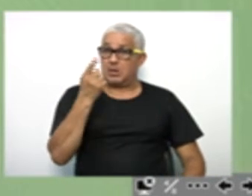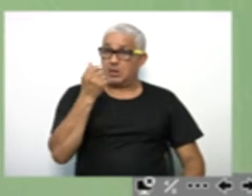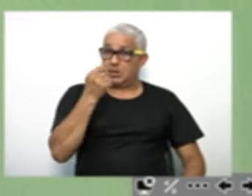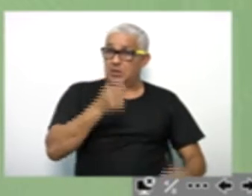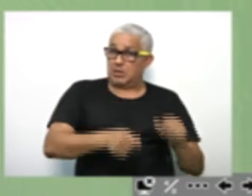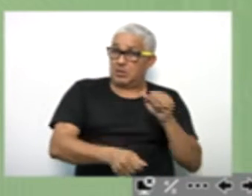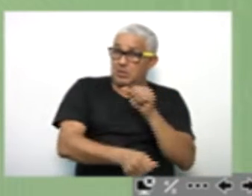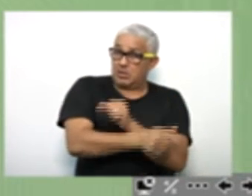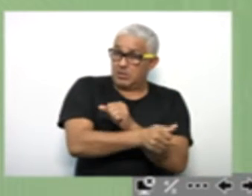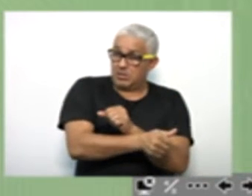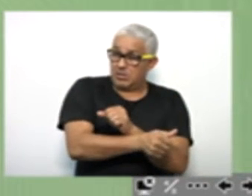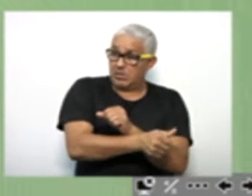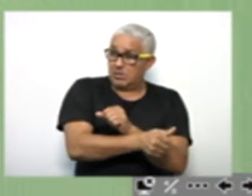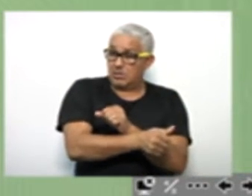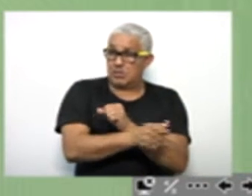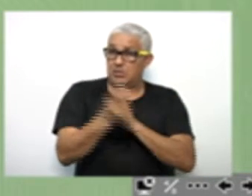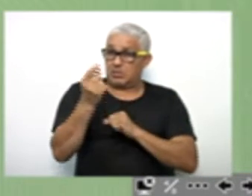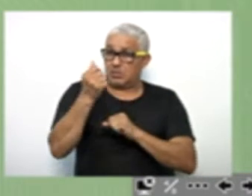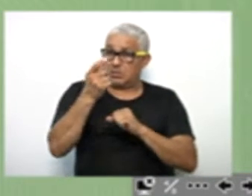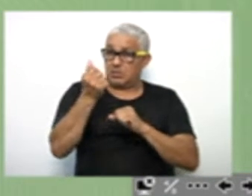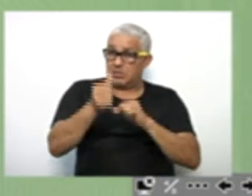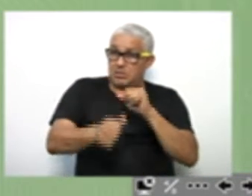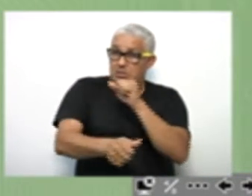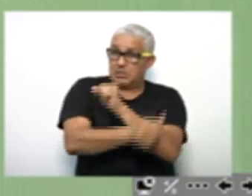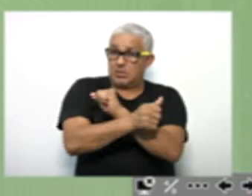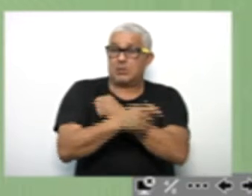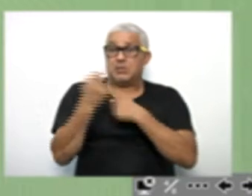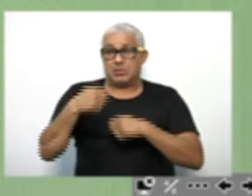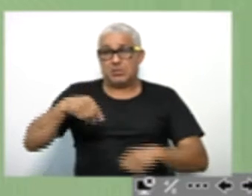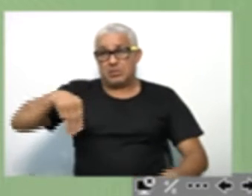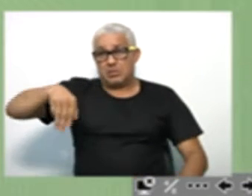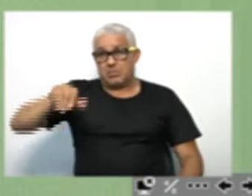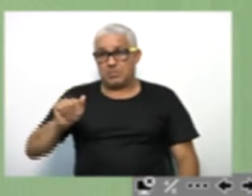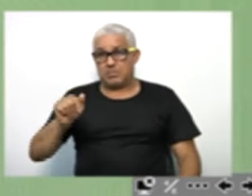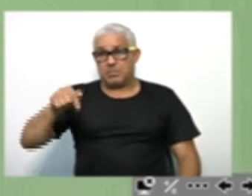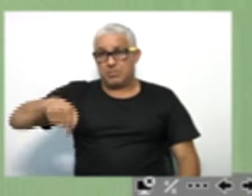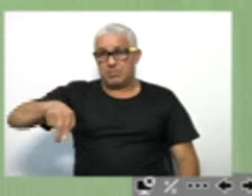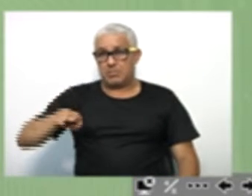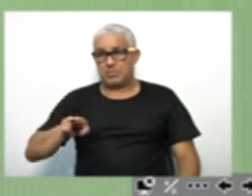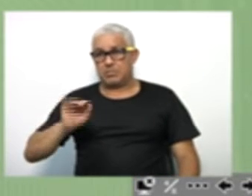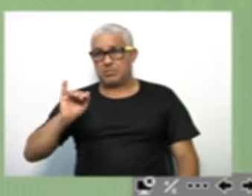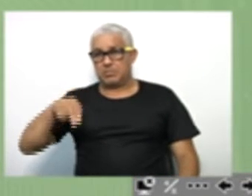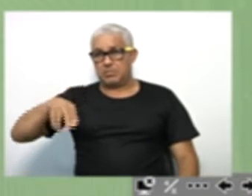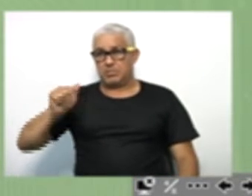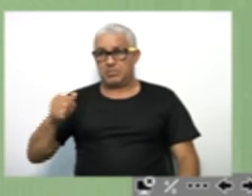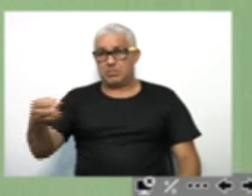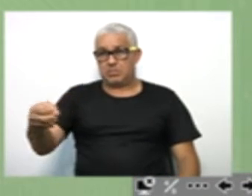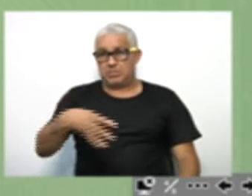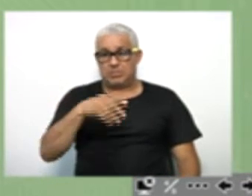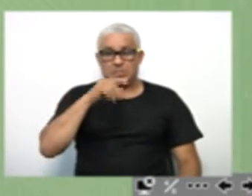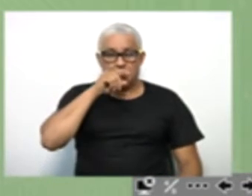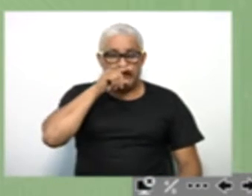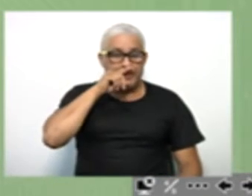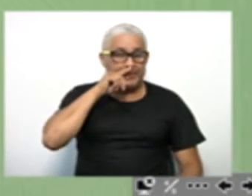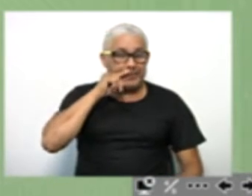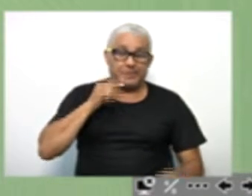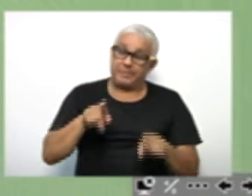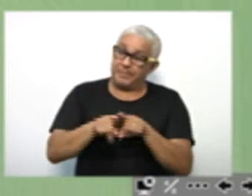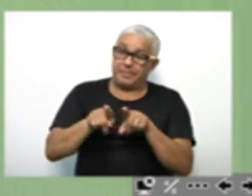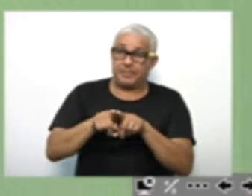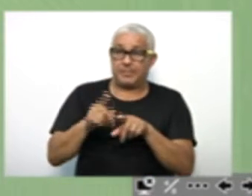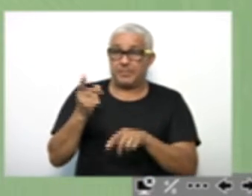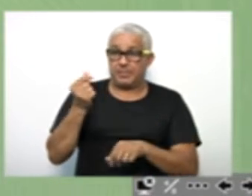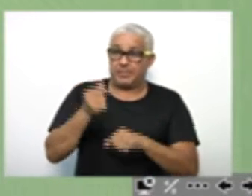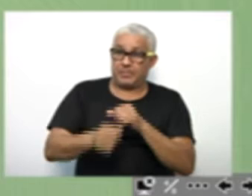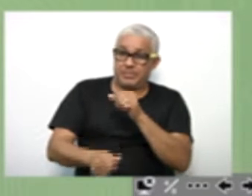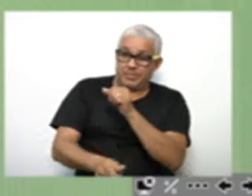maquinário. Eu preciso de uma máquina nova para o meu processo produtivo. A relação de financiamento, ela